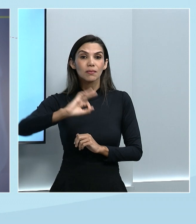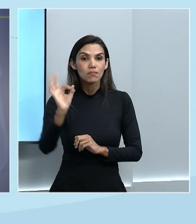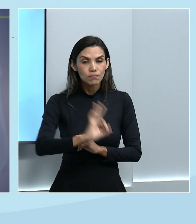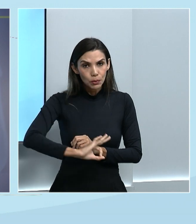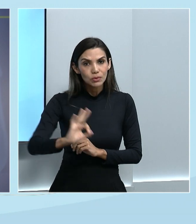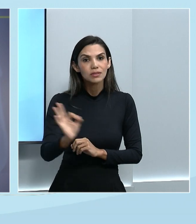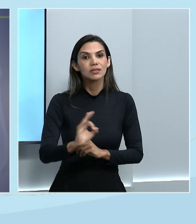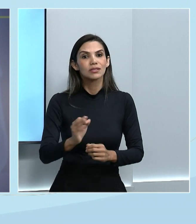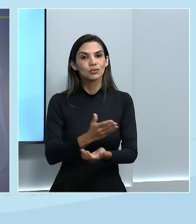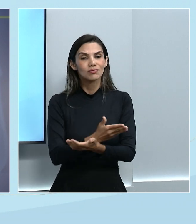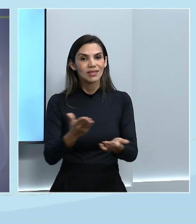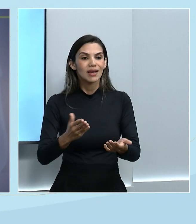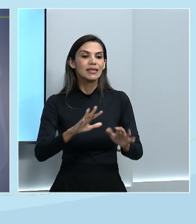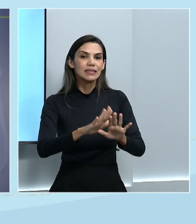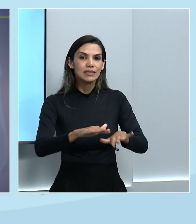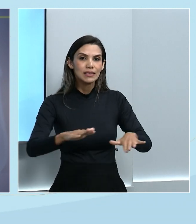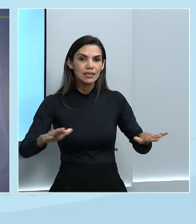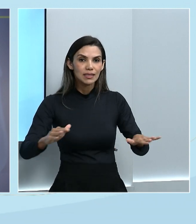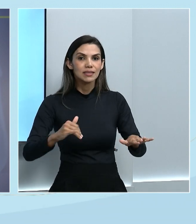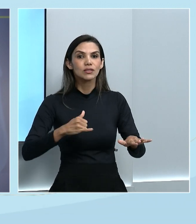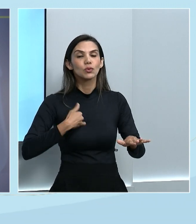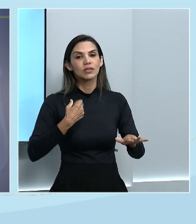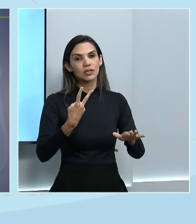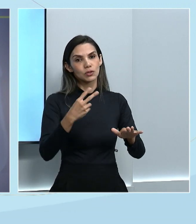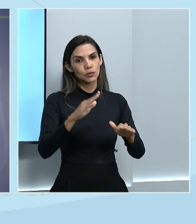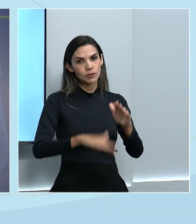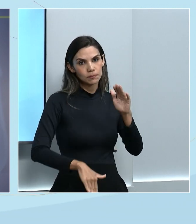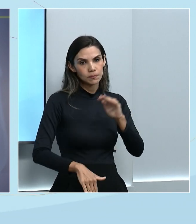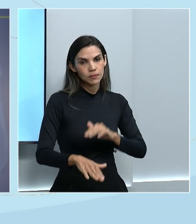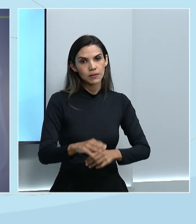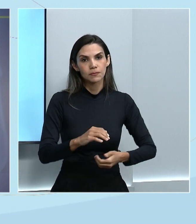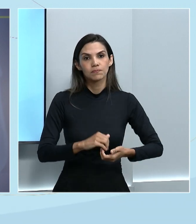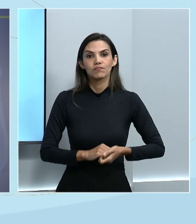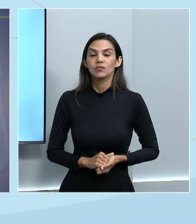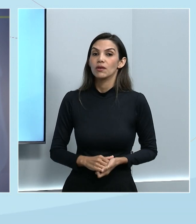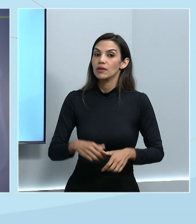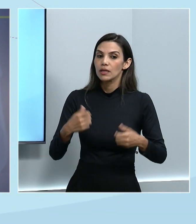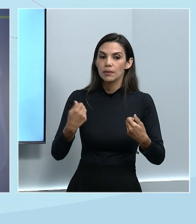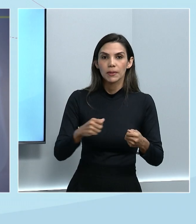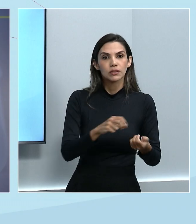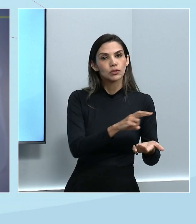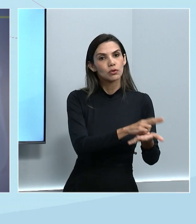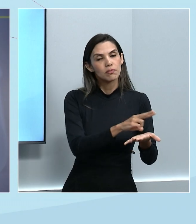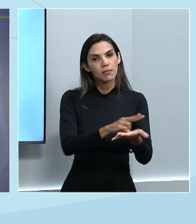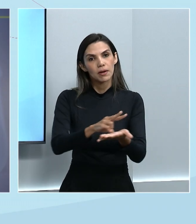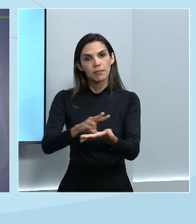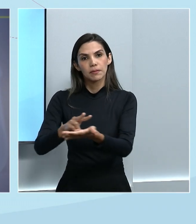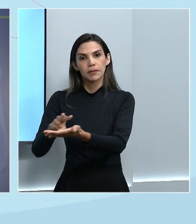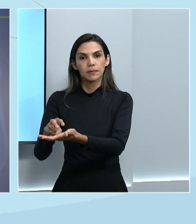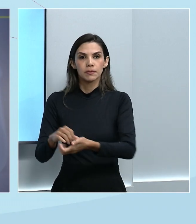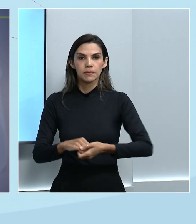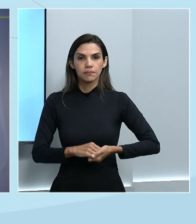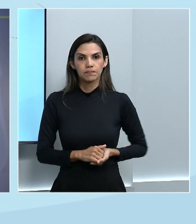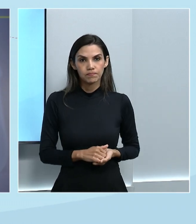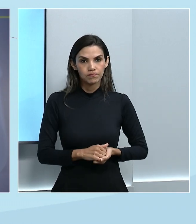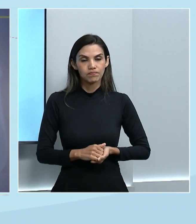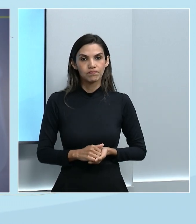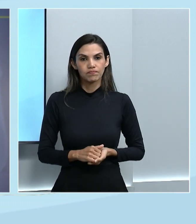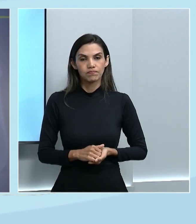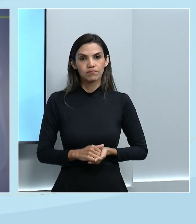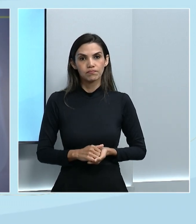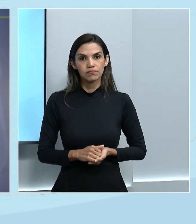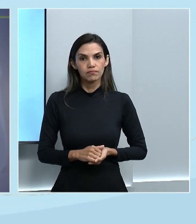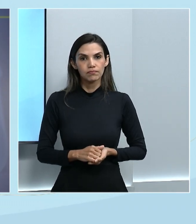desses casos ocorreram em crianças com menos de 2 anos que precisaram ser hospitalizadas.